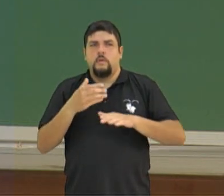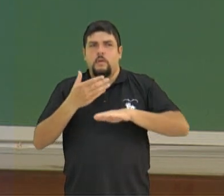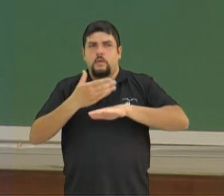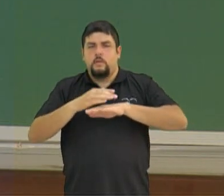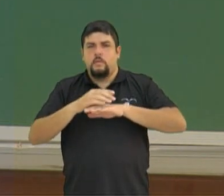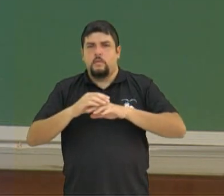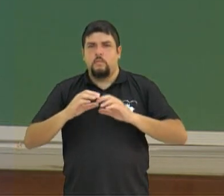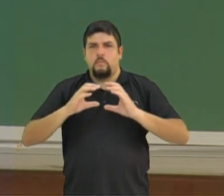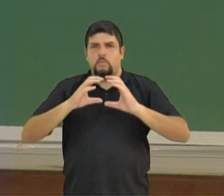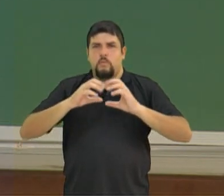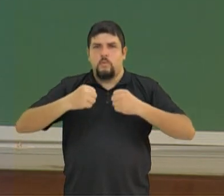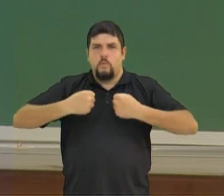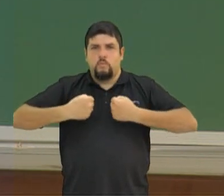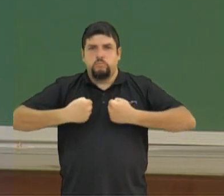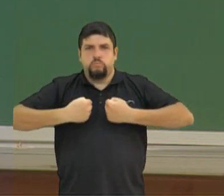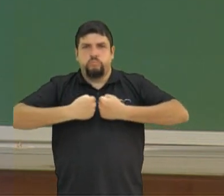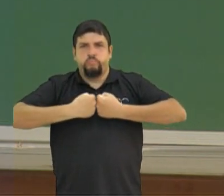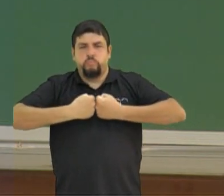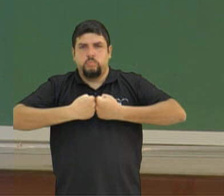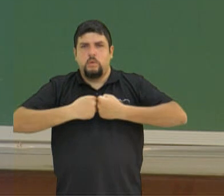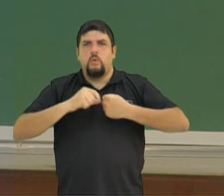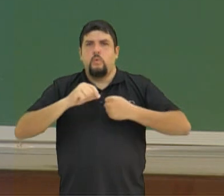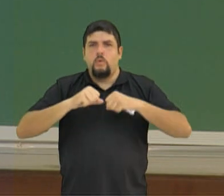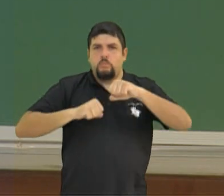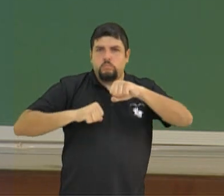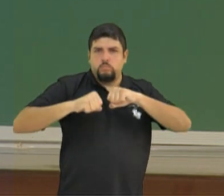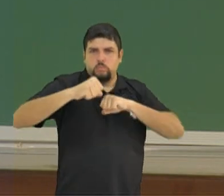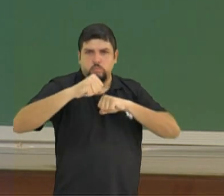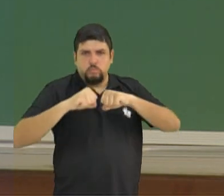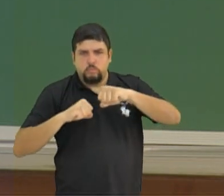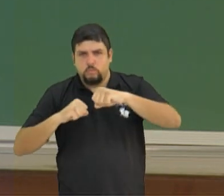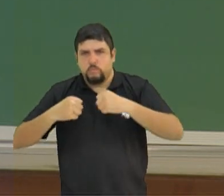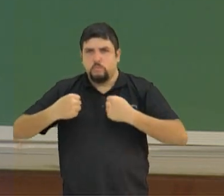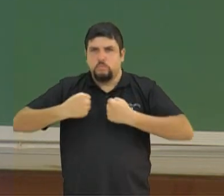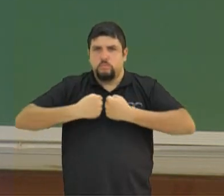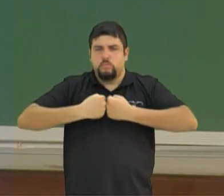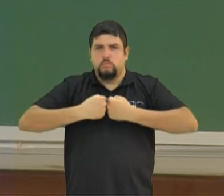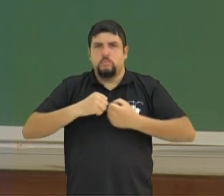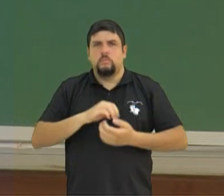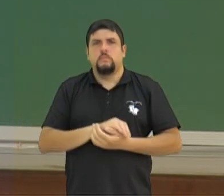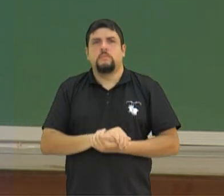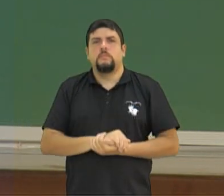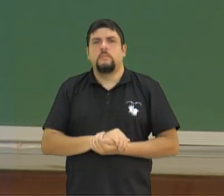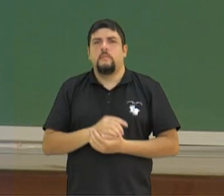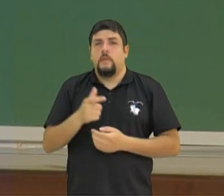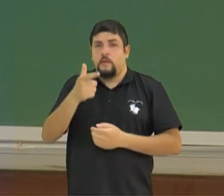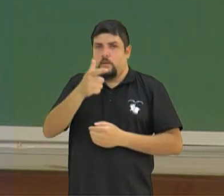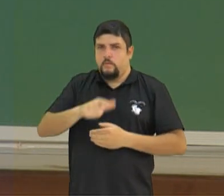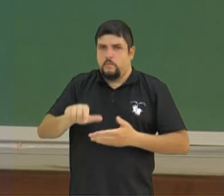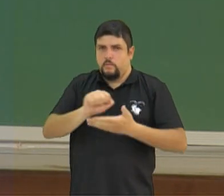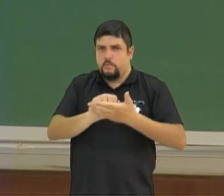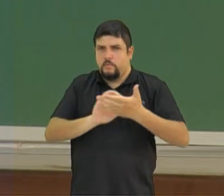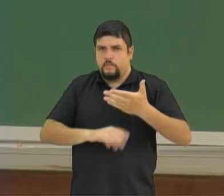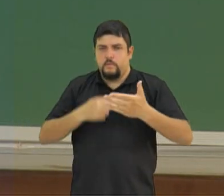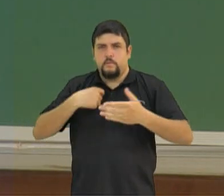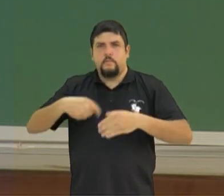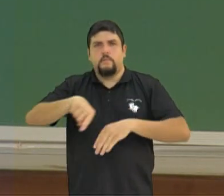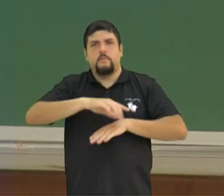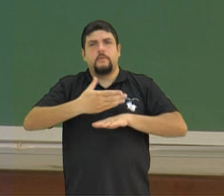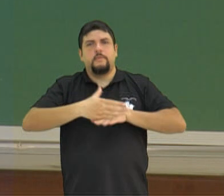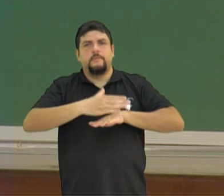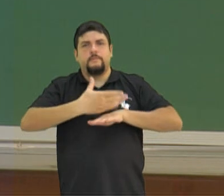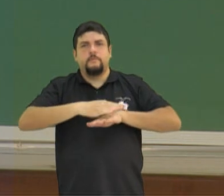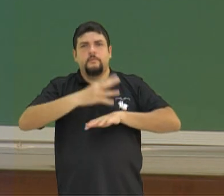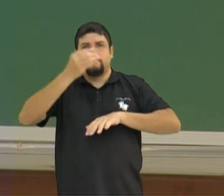que simboliza a prática do boxeo. Bien? Mais uma atividade, né, para a gente